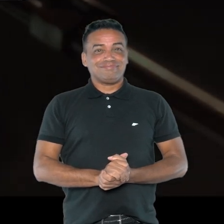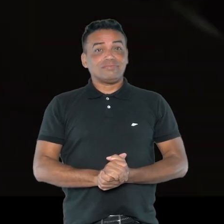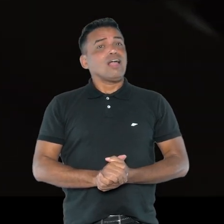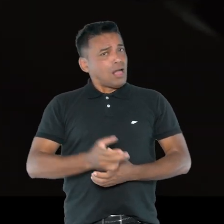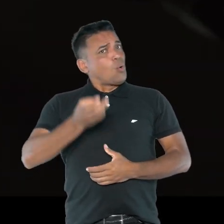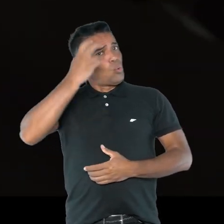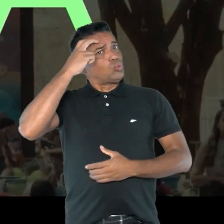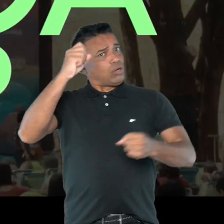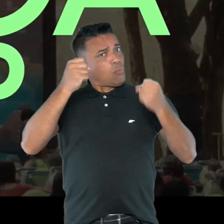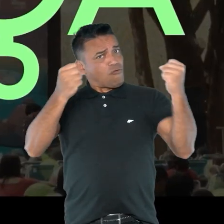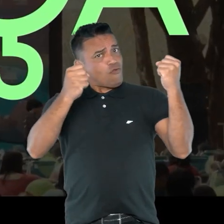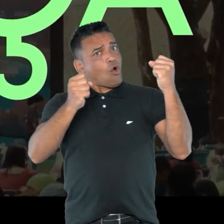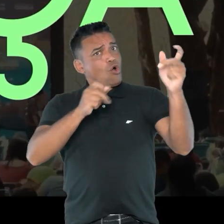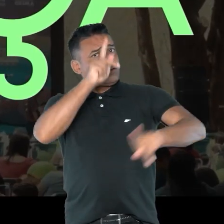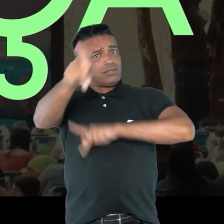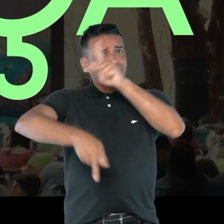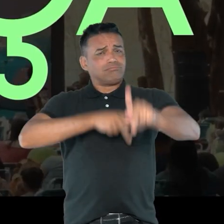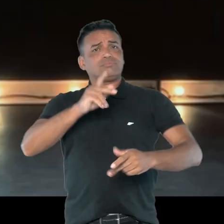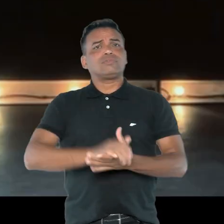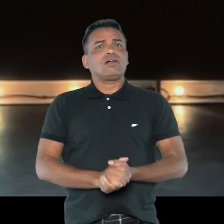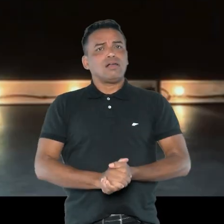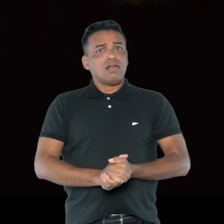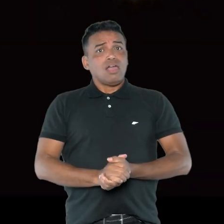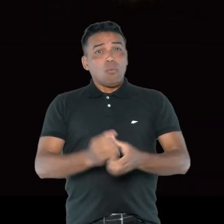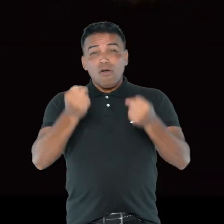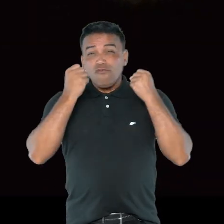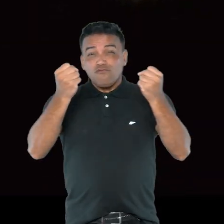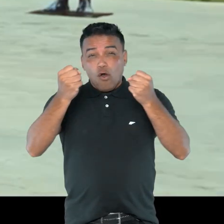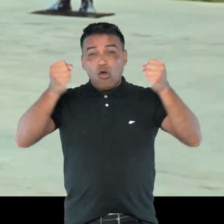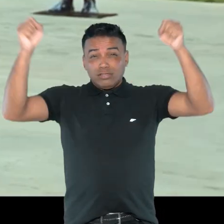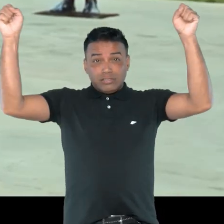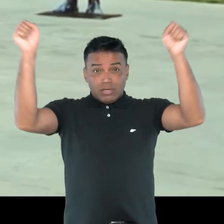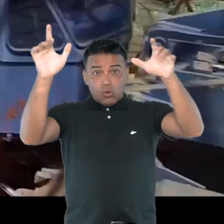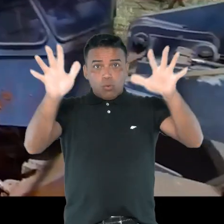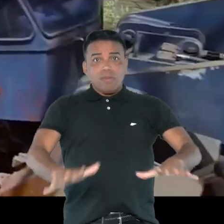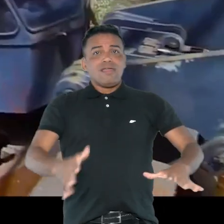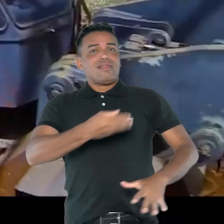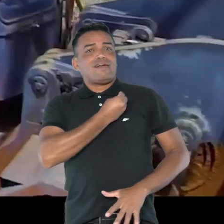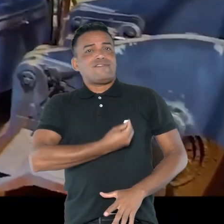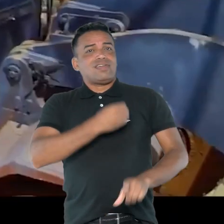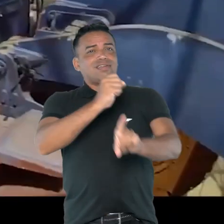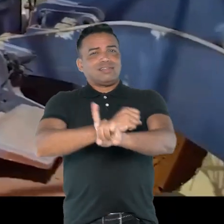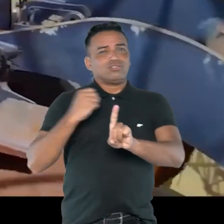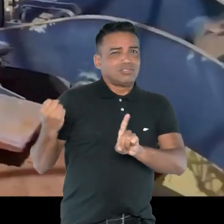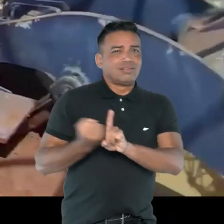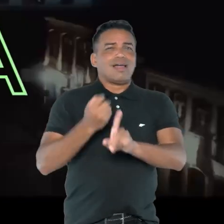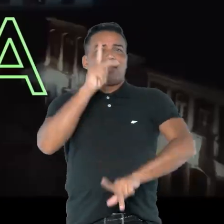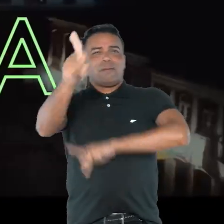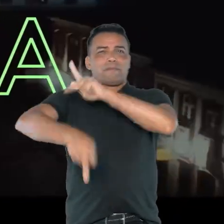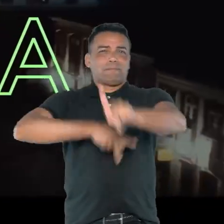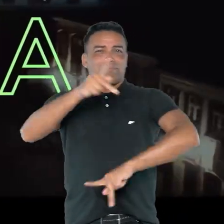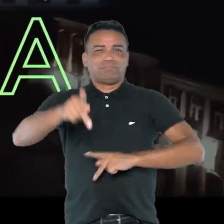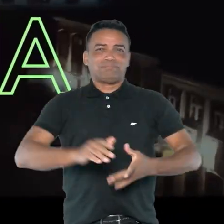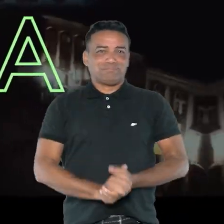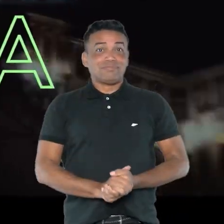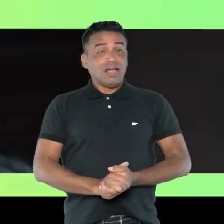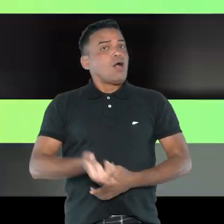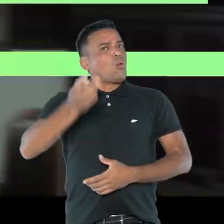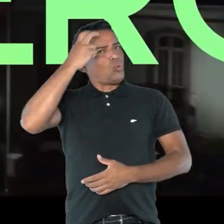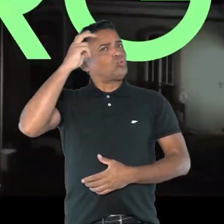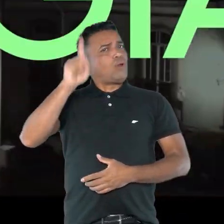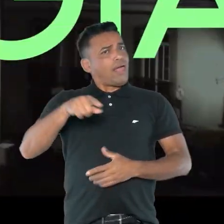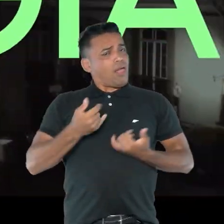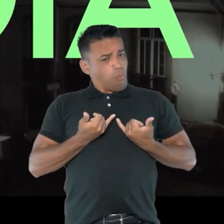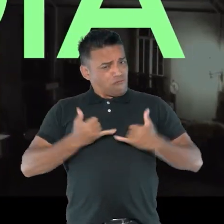A cultura é uma força que ilumina a vida das pessoas. A cultura é